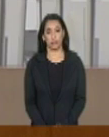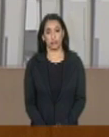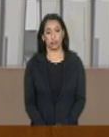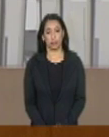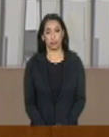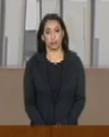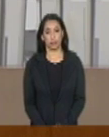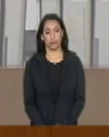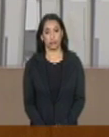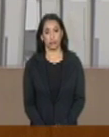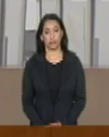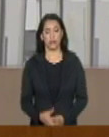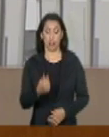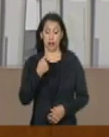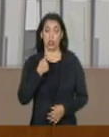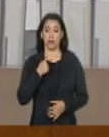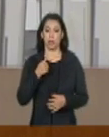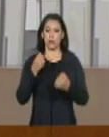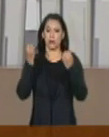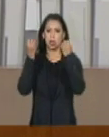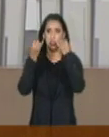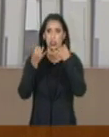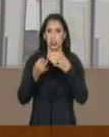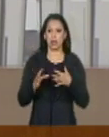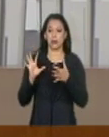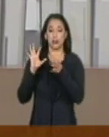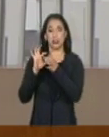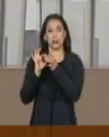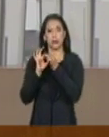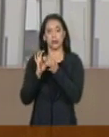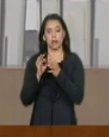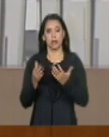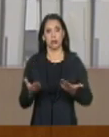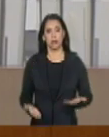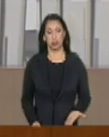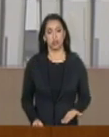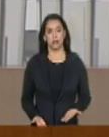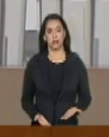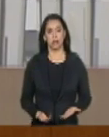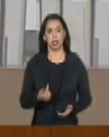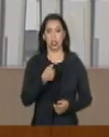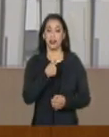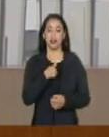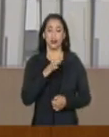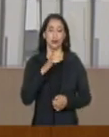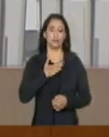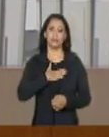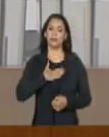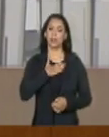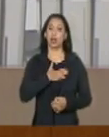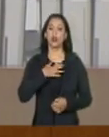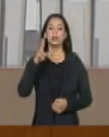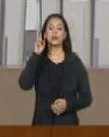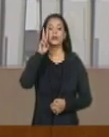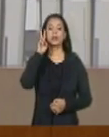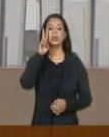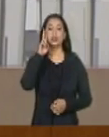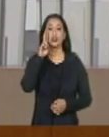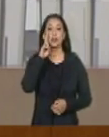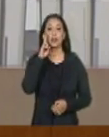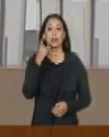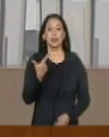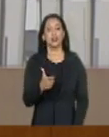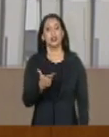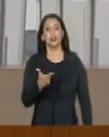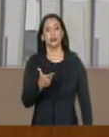Eu estou contextualizando, e todos sabem que eu gosto de história, não tenho 1% do conhecimento de história que tem o